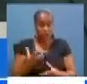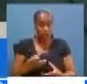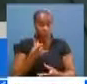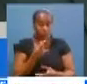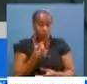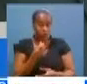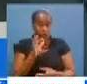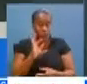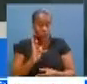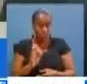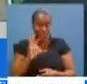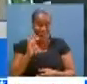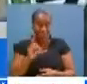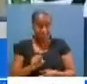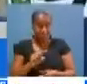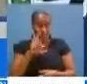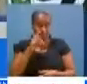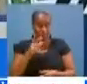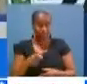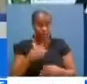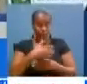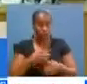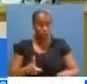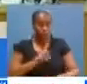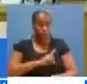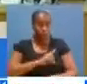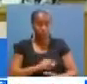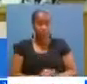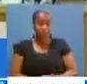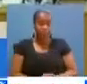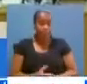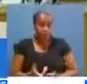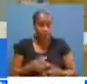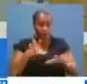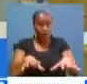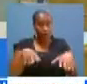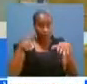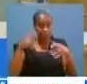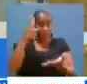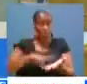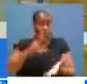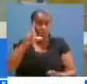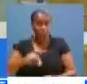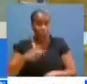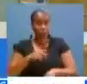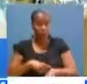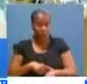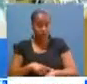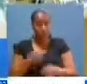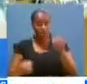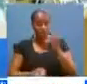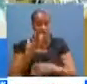do Fundo Soberano de Garantia ao setor privado. E precisamente o Parlamento aprovou também, há momentos,